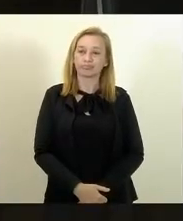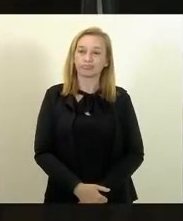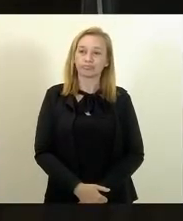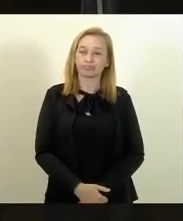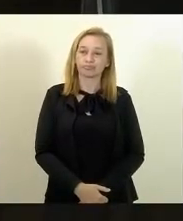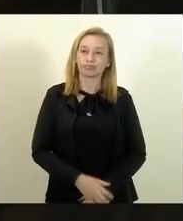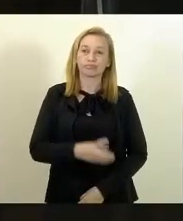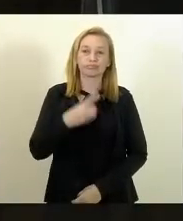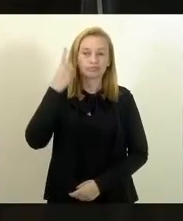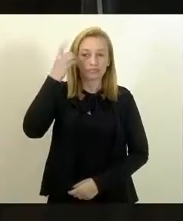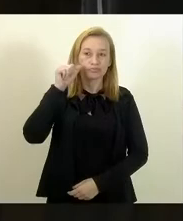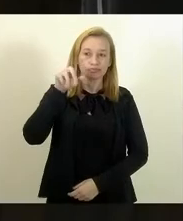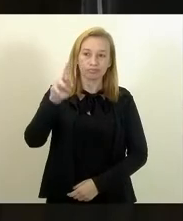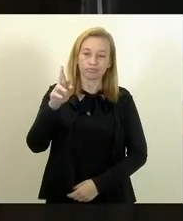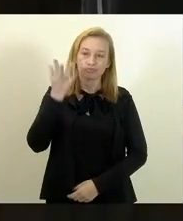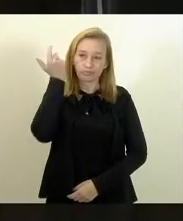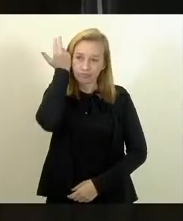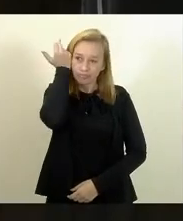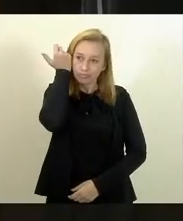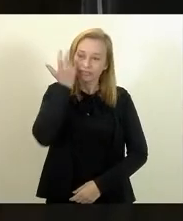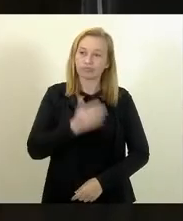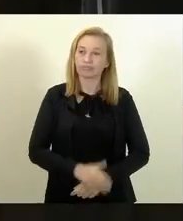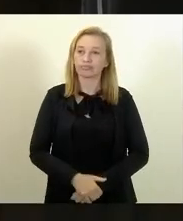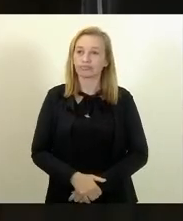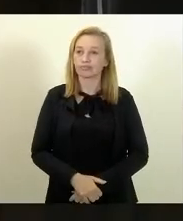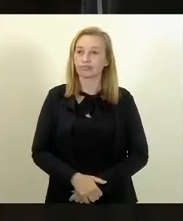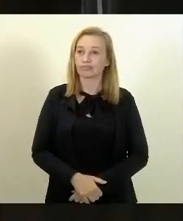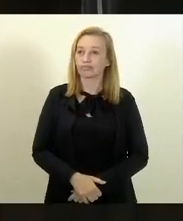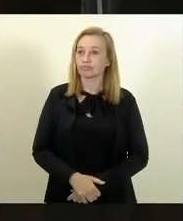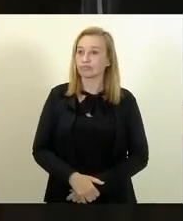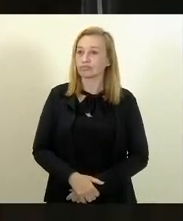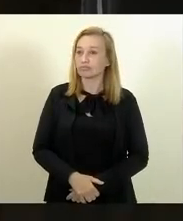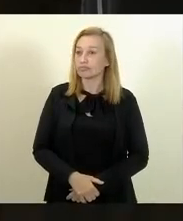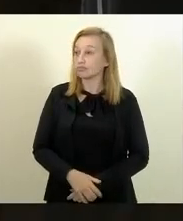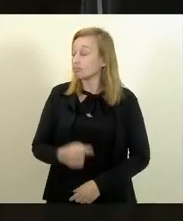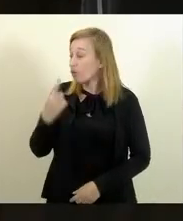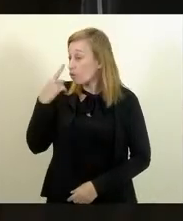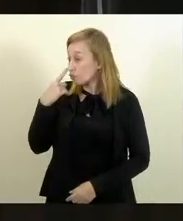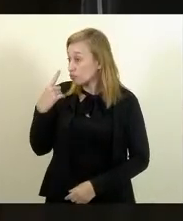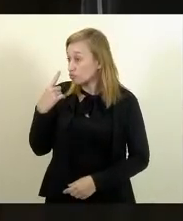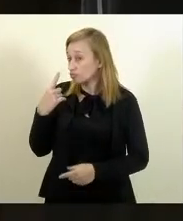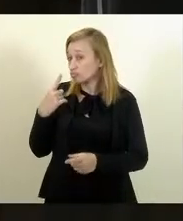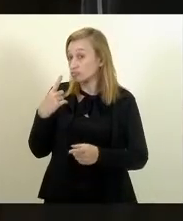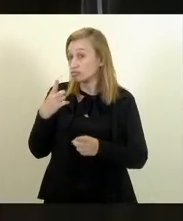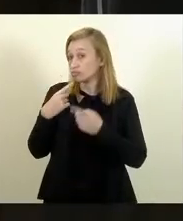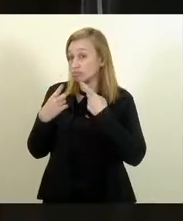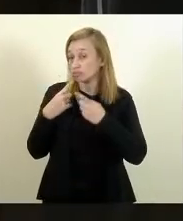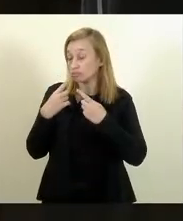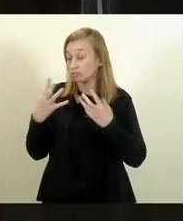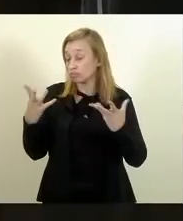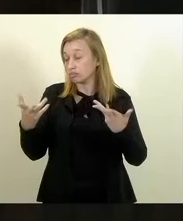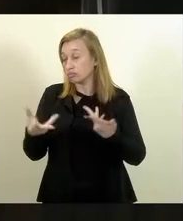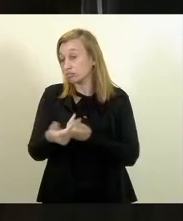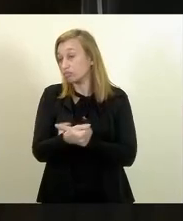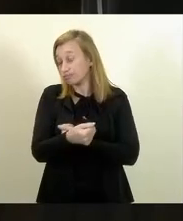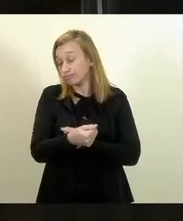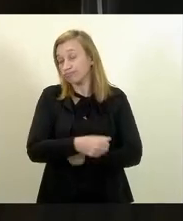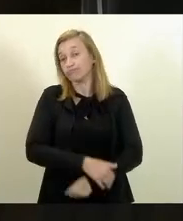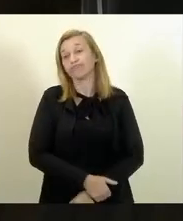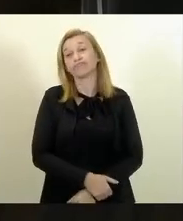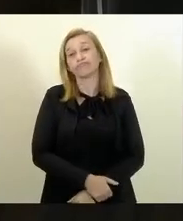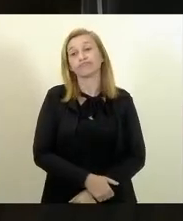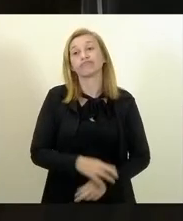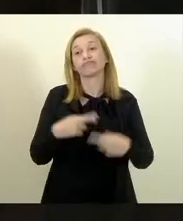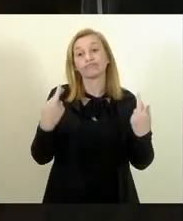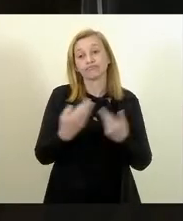Nobre deputada Eliomar Coelho, não pude participar desse debate maravilhoso da